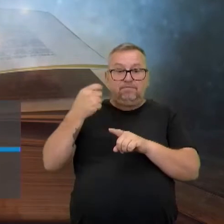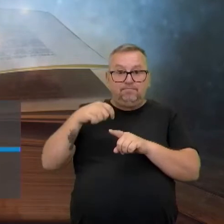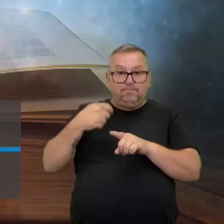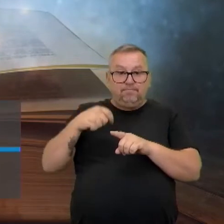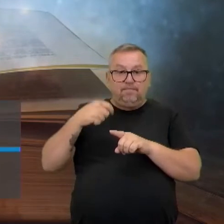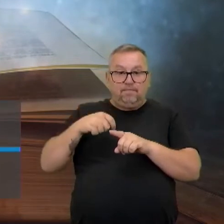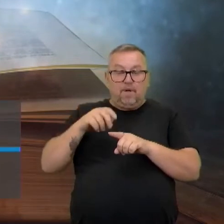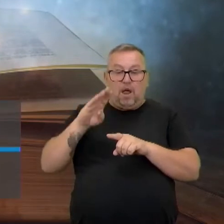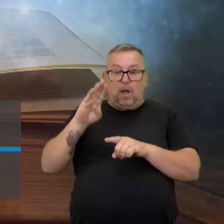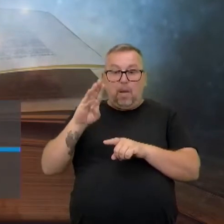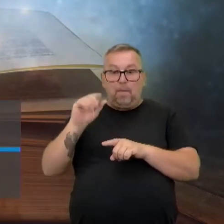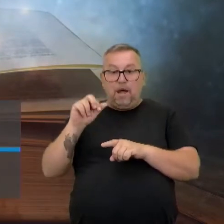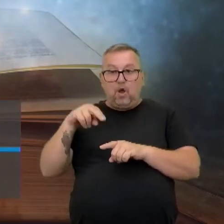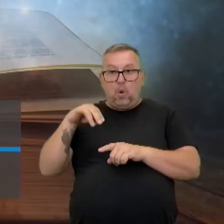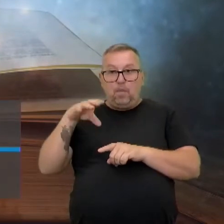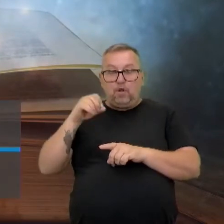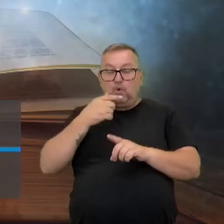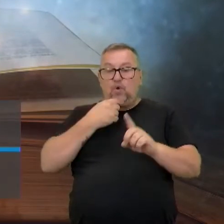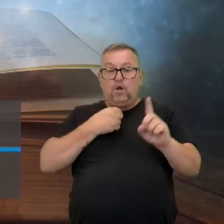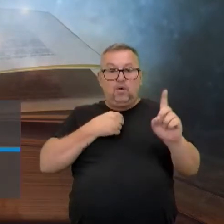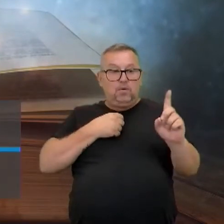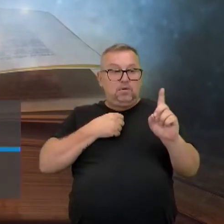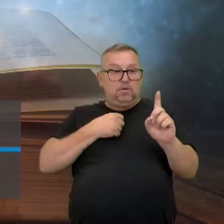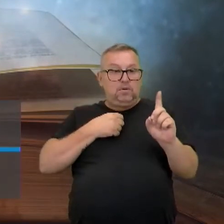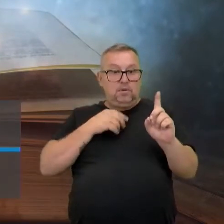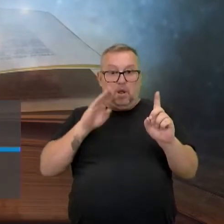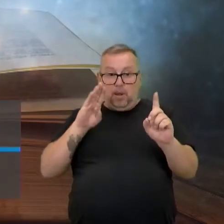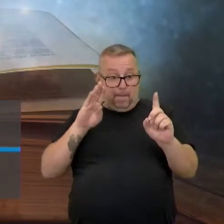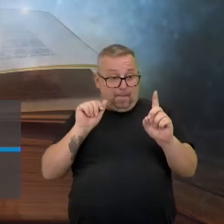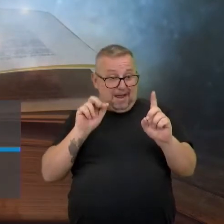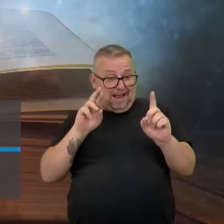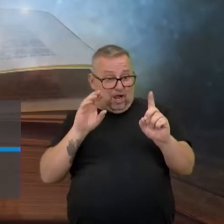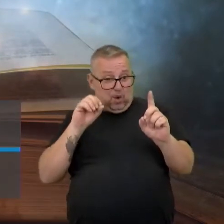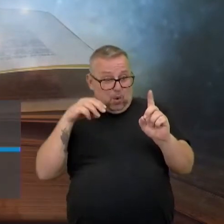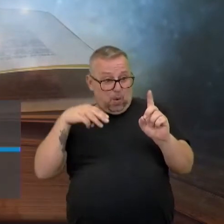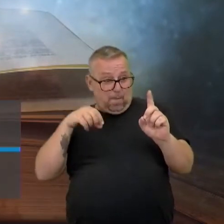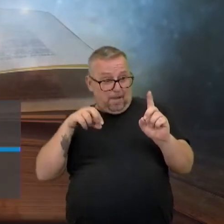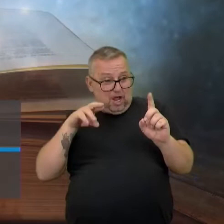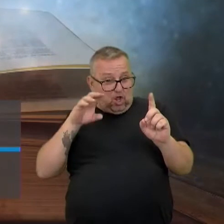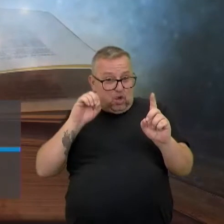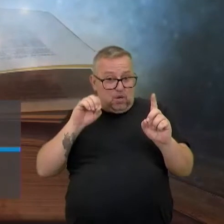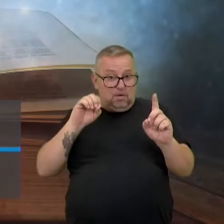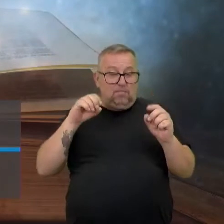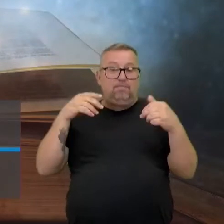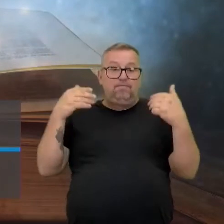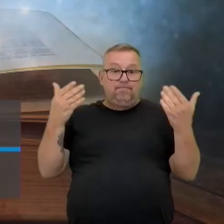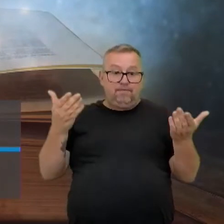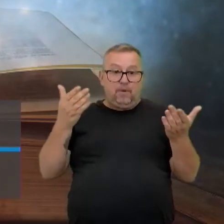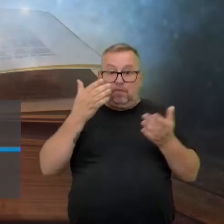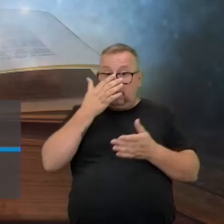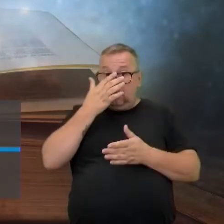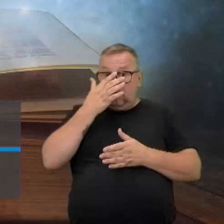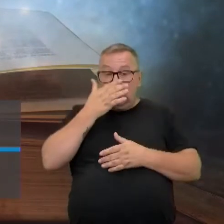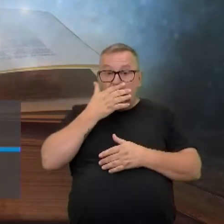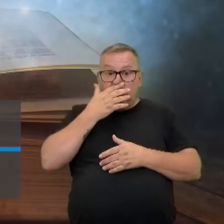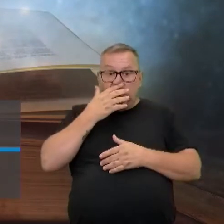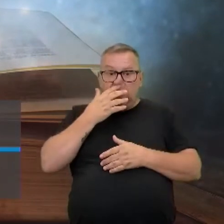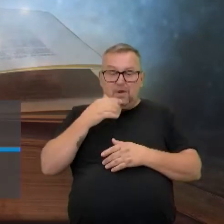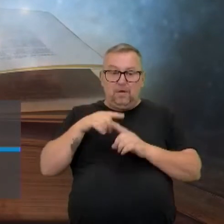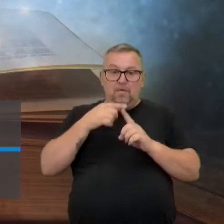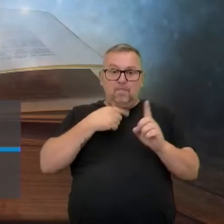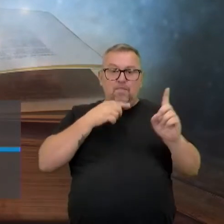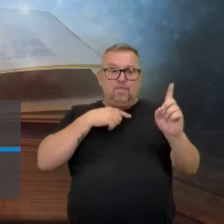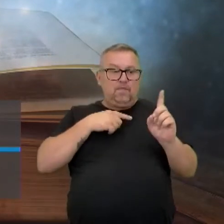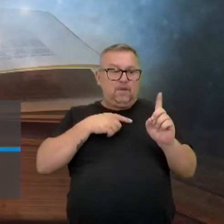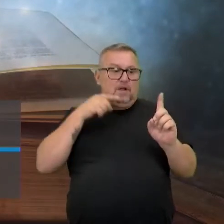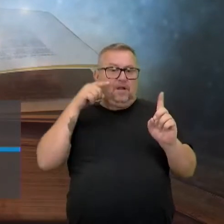instrumento, porque naquela época para medir, aí para saber a previsão do tempo não era tão fácil quanto hoje. Então esses instrumentos eram muito necessários. Ele vê esse cara e